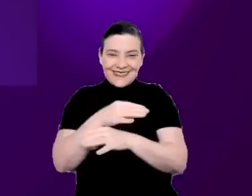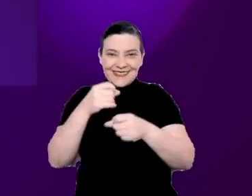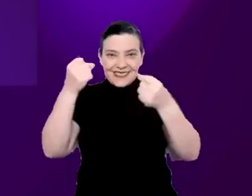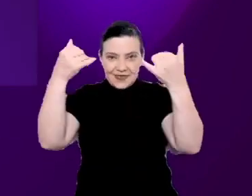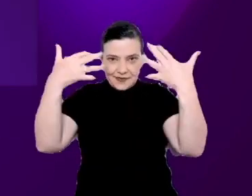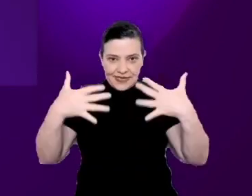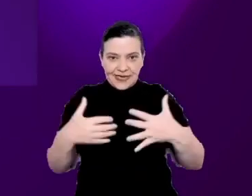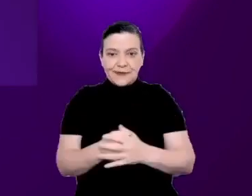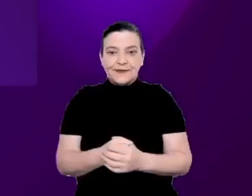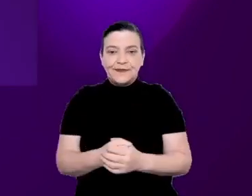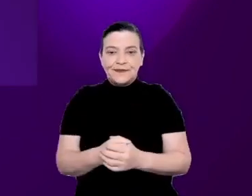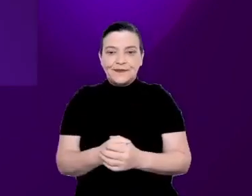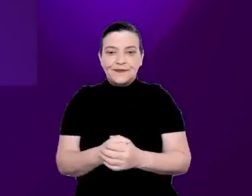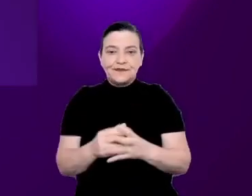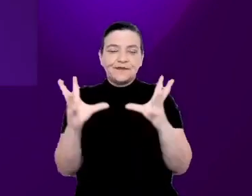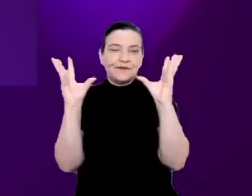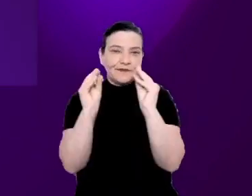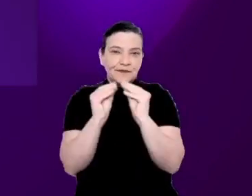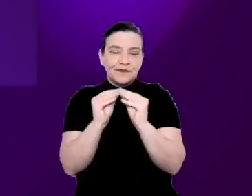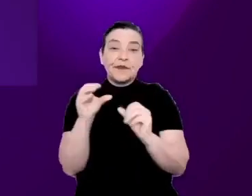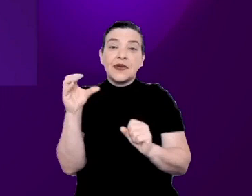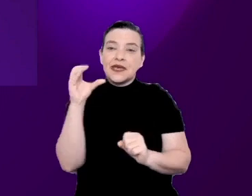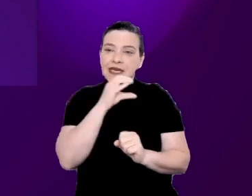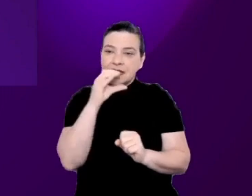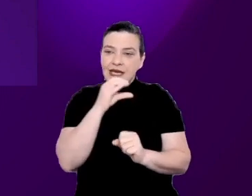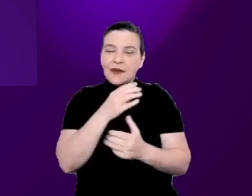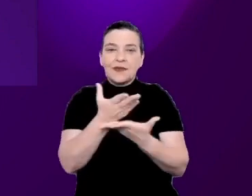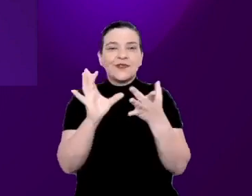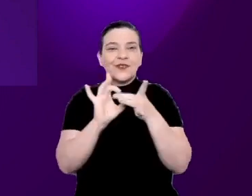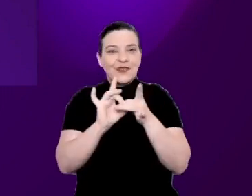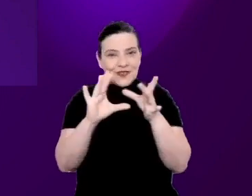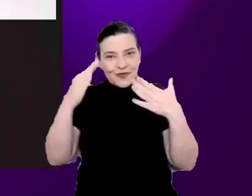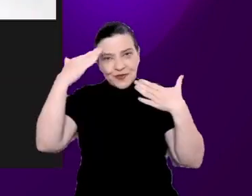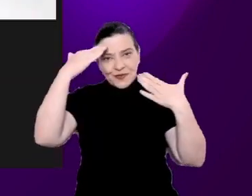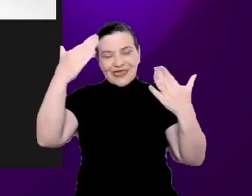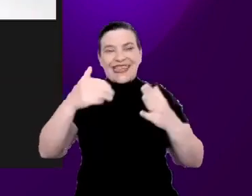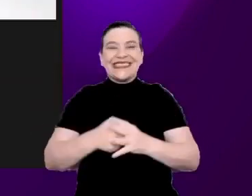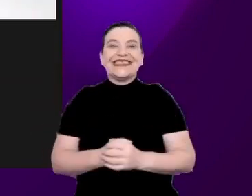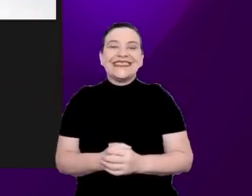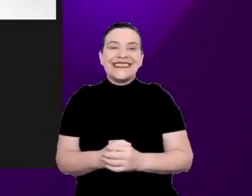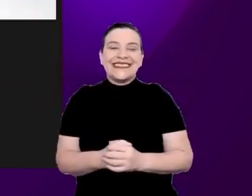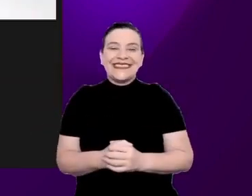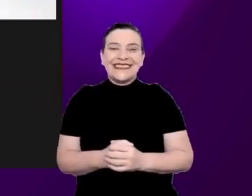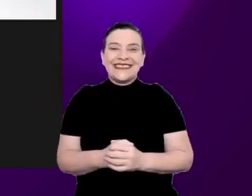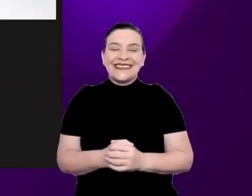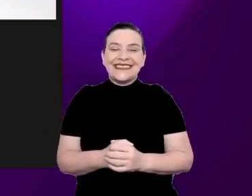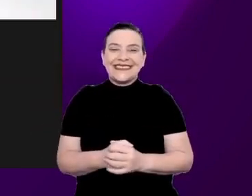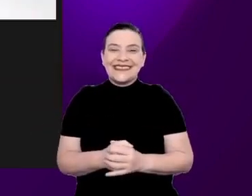trazer de maneira bem rápida e à tua disposição. Obrigada.